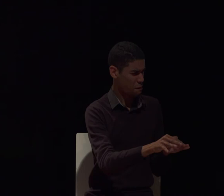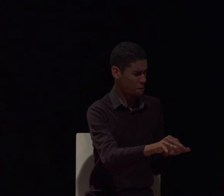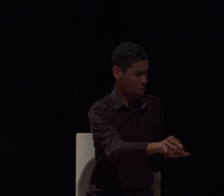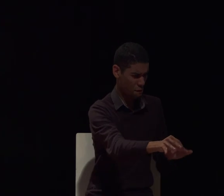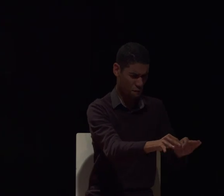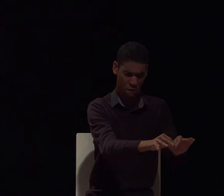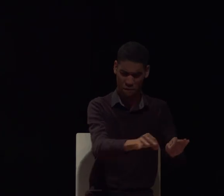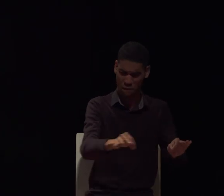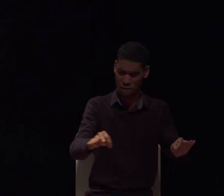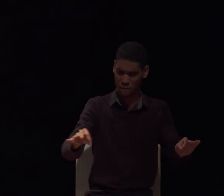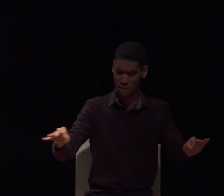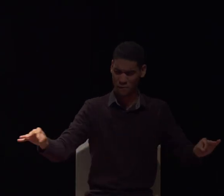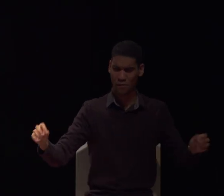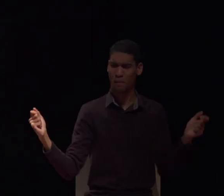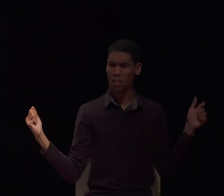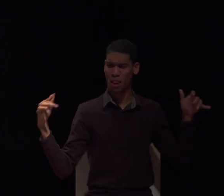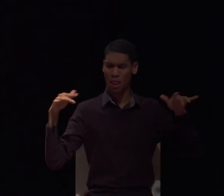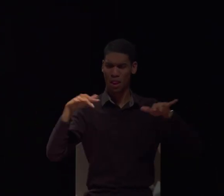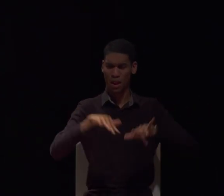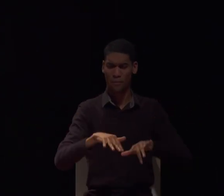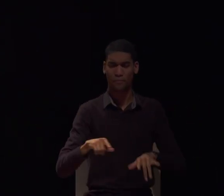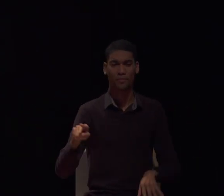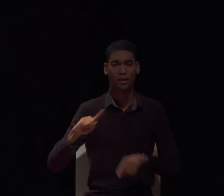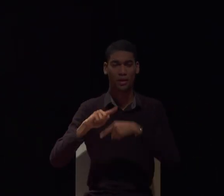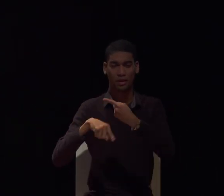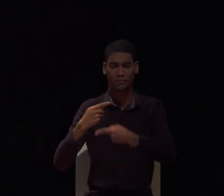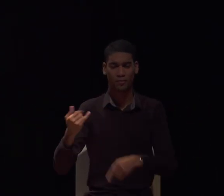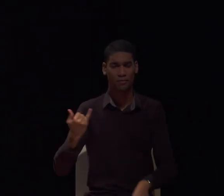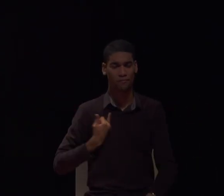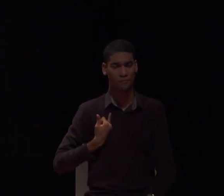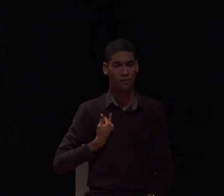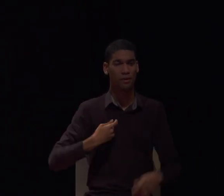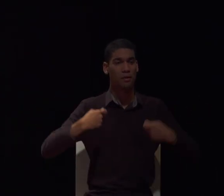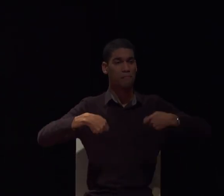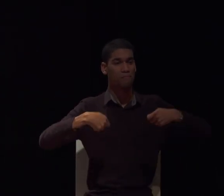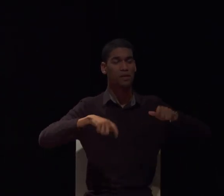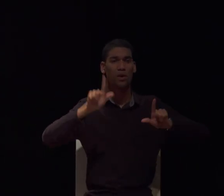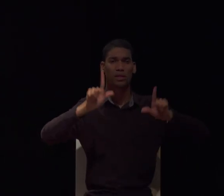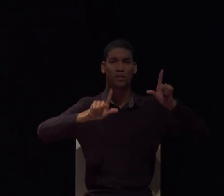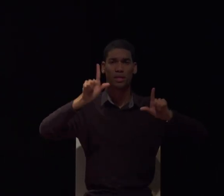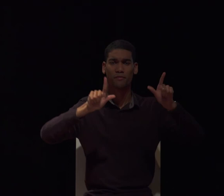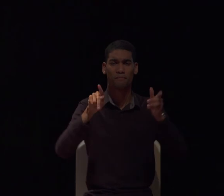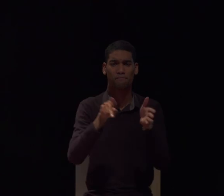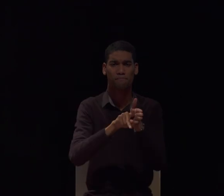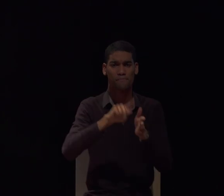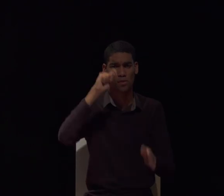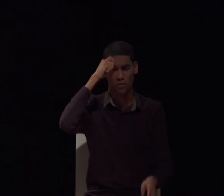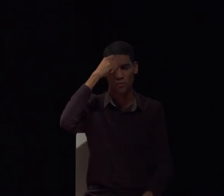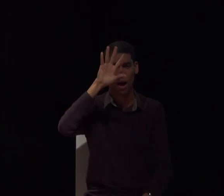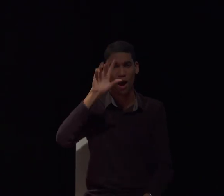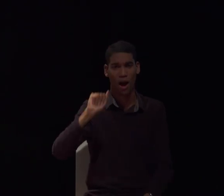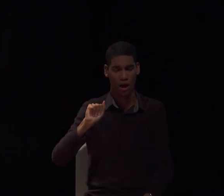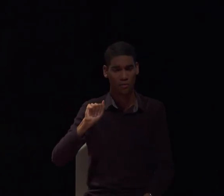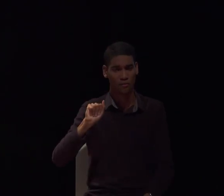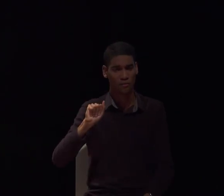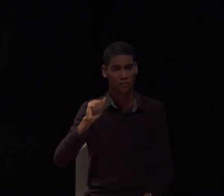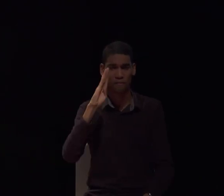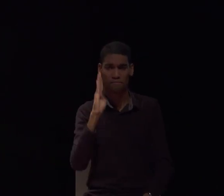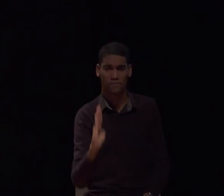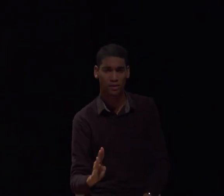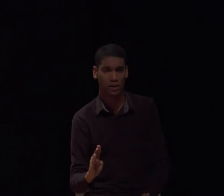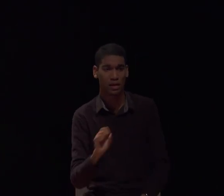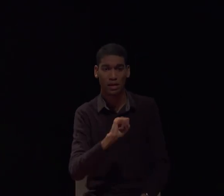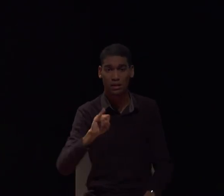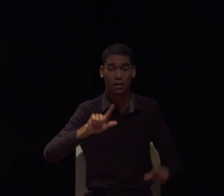que é importante ele falou nós temos que ter uma televisão afro brasileira se a gente não tiver uma televisão afro brasileira